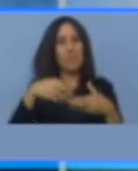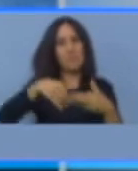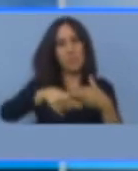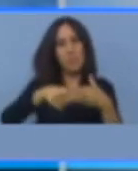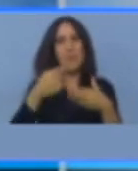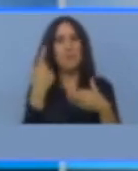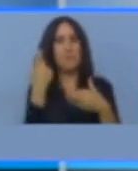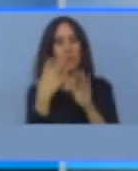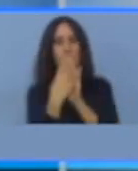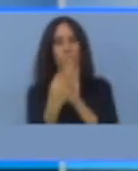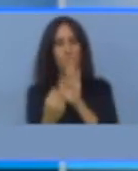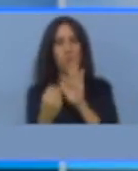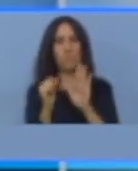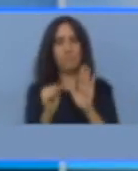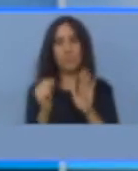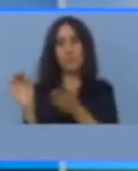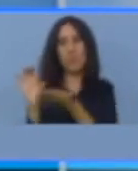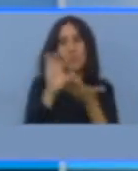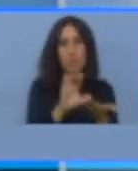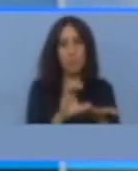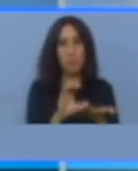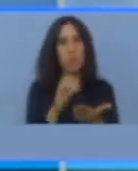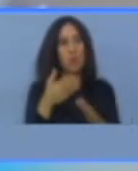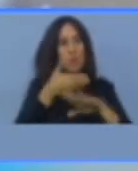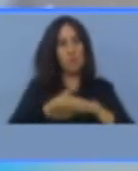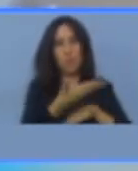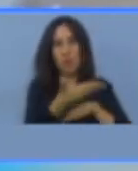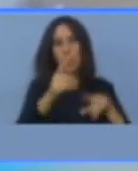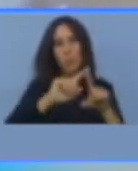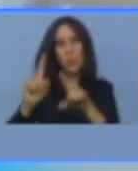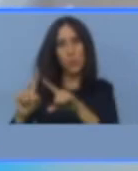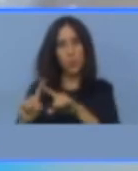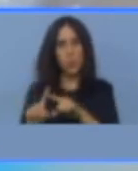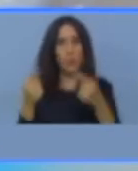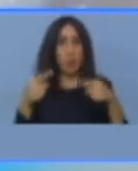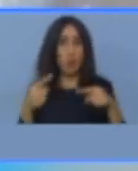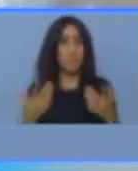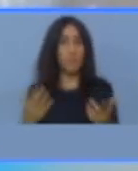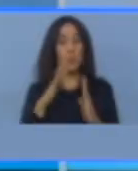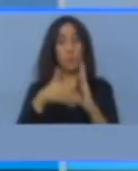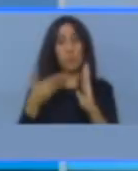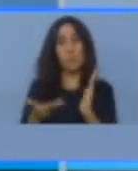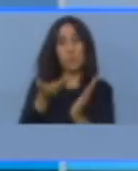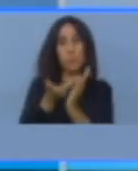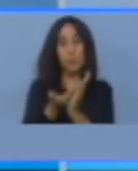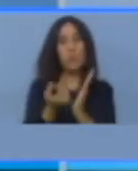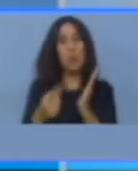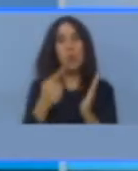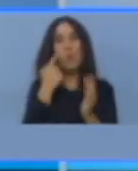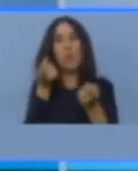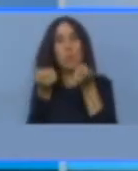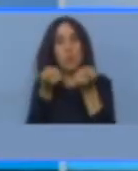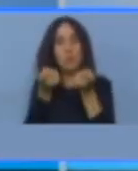contemple também nos modelos de financiamento as outras intervenções, que exista, é proposto no plano que exista uma